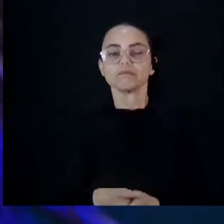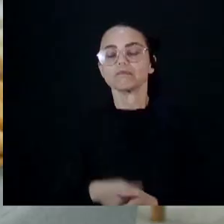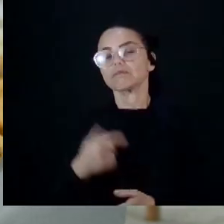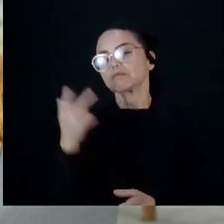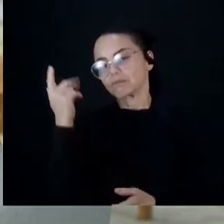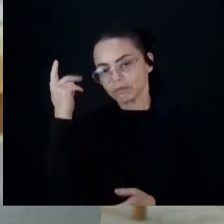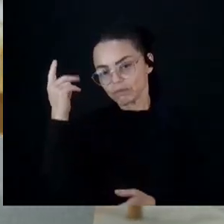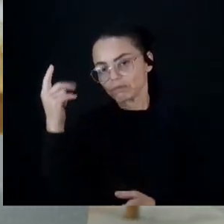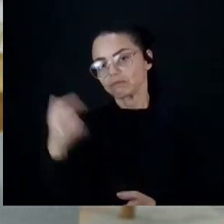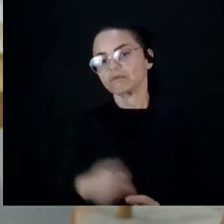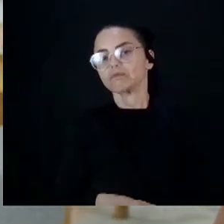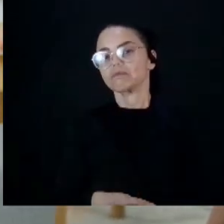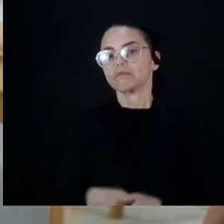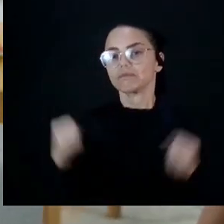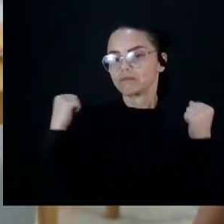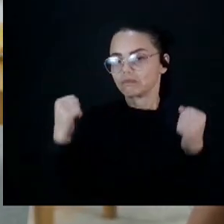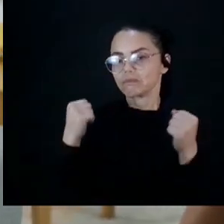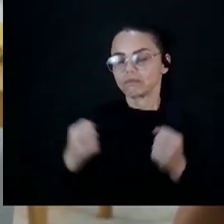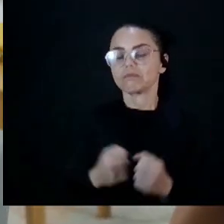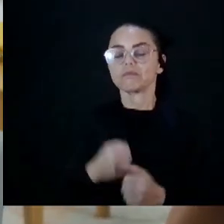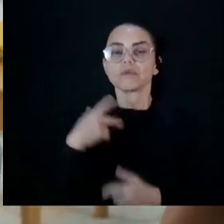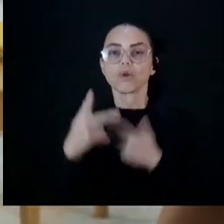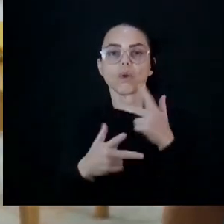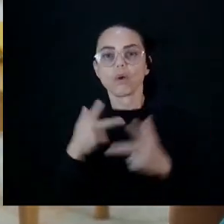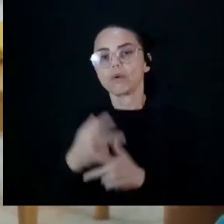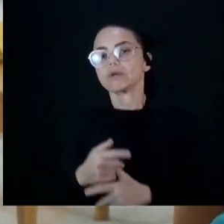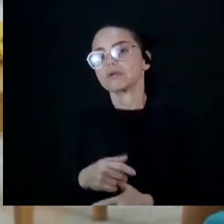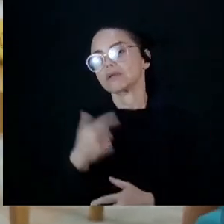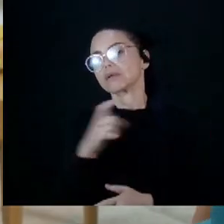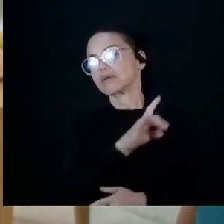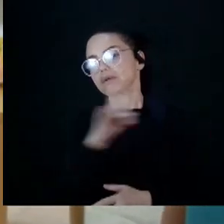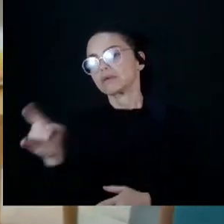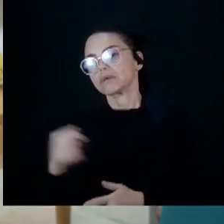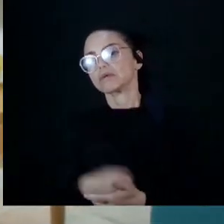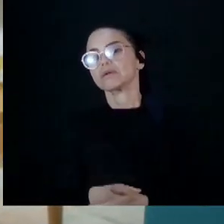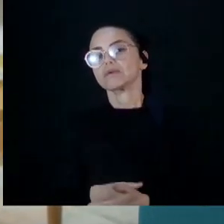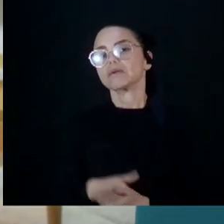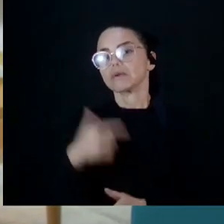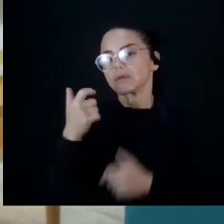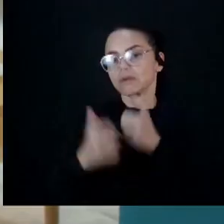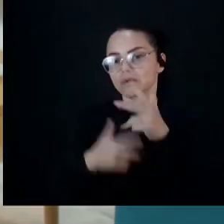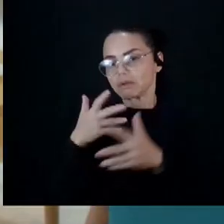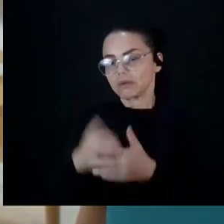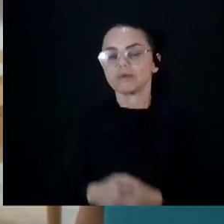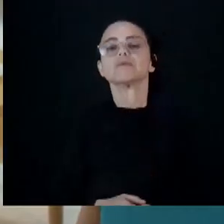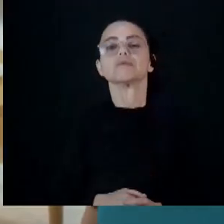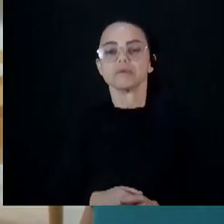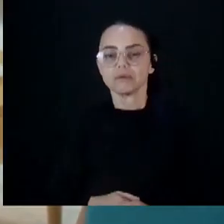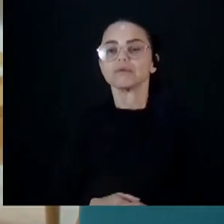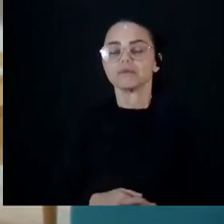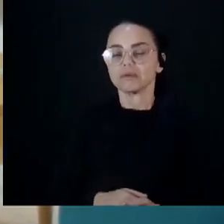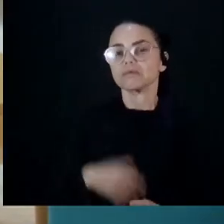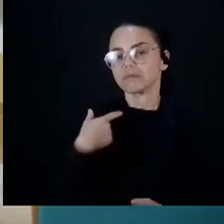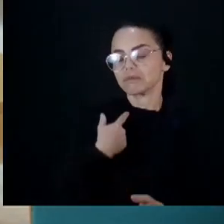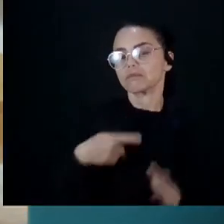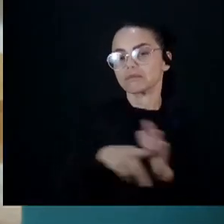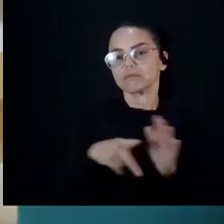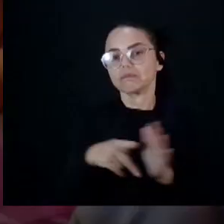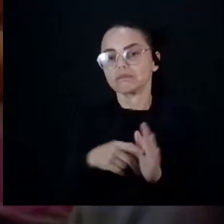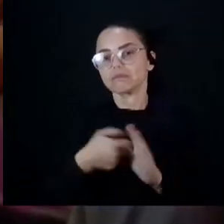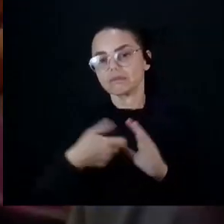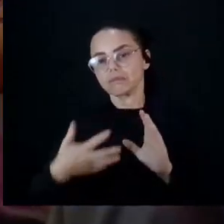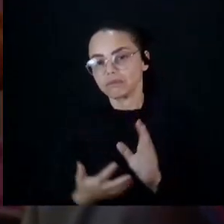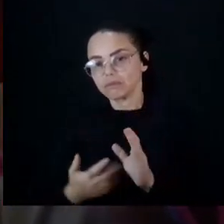naturalidade, né, de uma narração. Cada pessoa ali, cada narrador tende a pôr a sua própria característica, sua